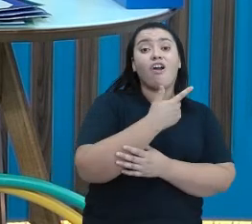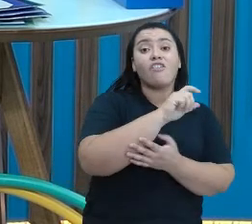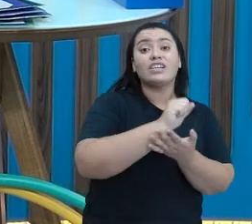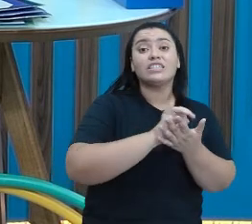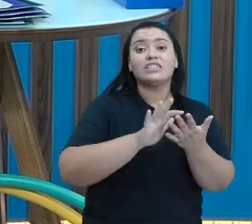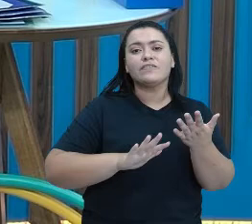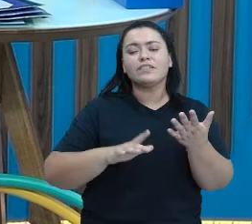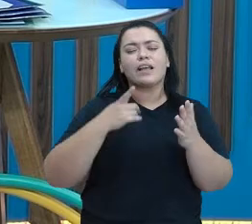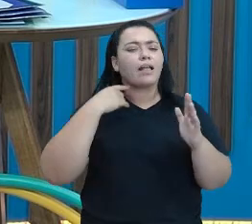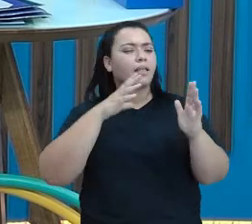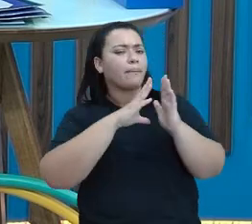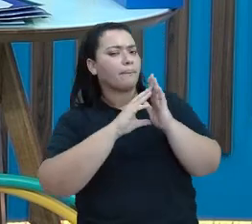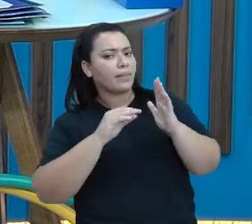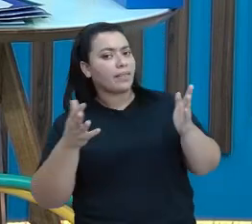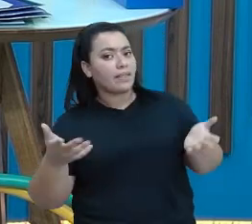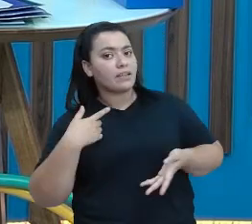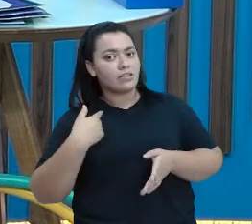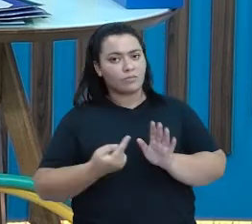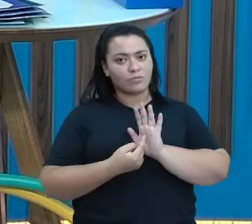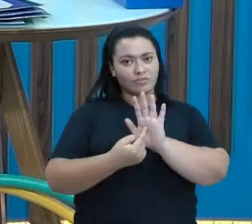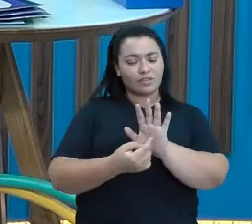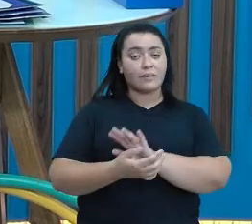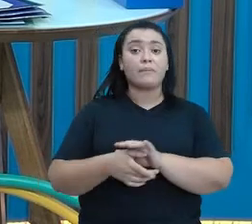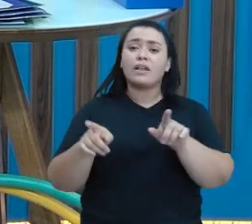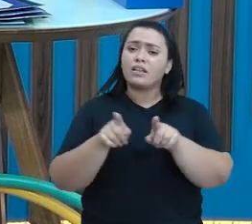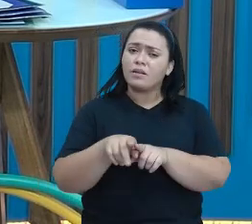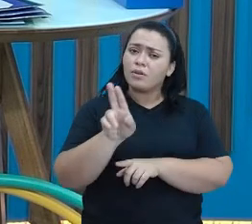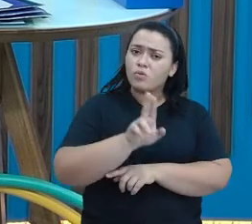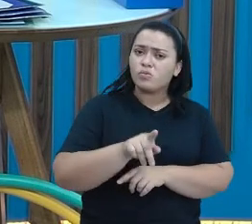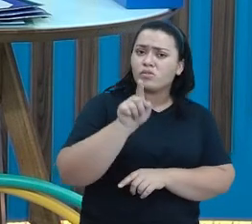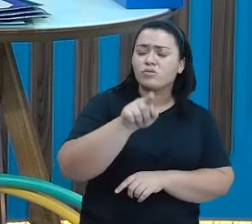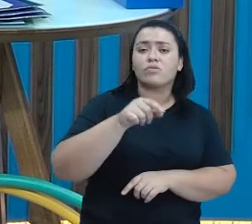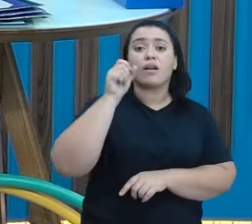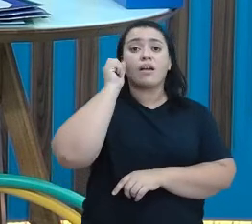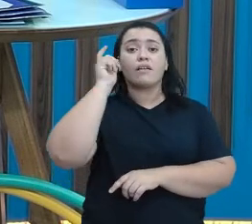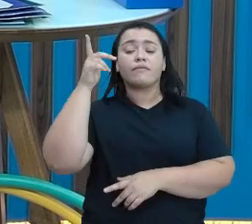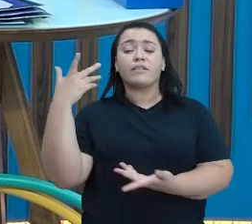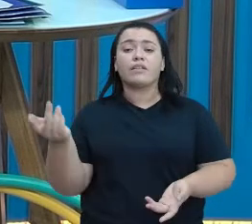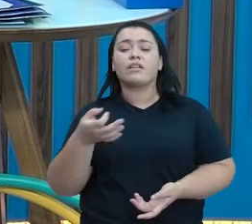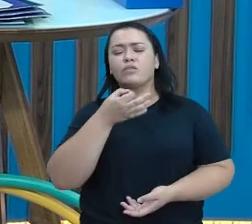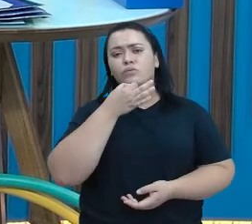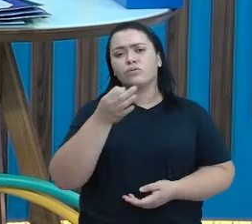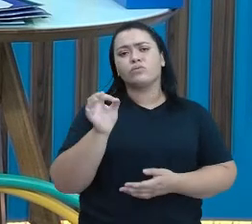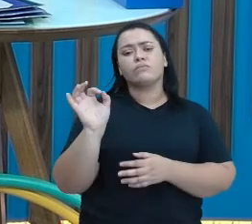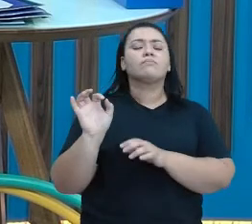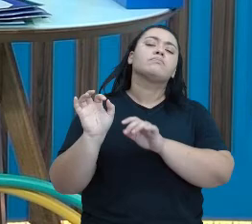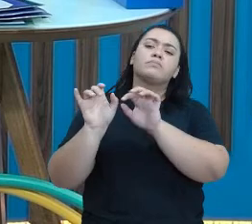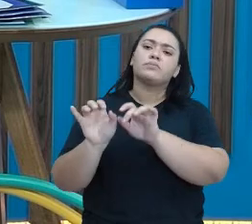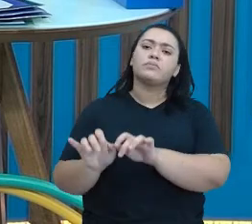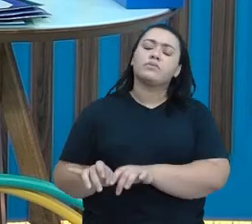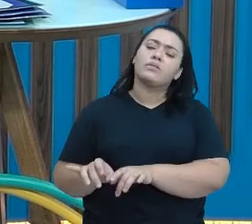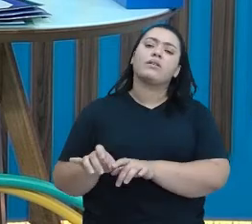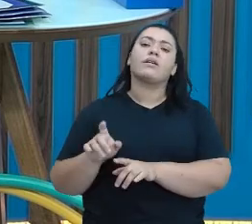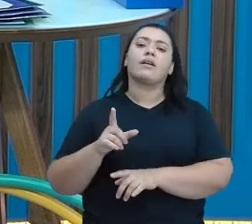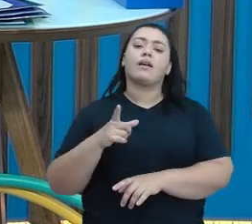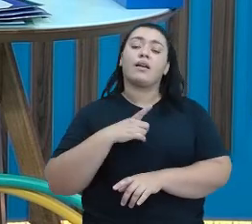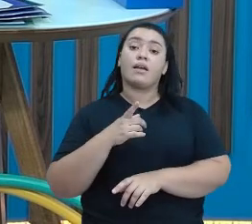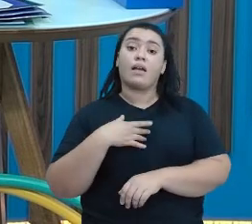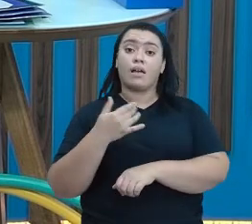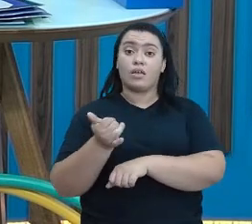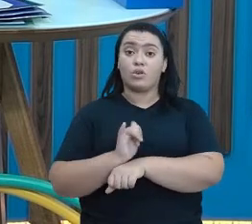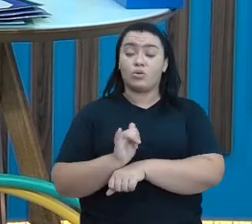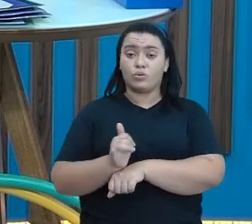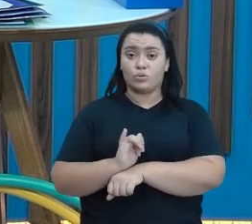baseadas nessas que eu mostrei. Use também a sua criatividade. Deixe uma sugestão lá no nosso canal